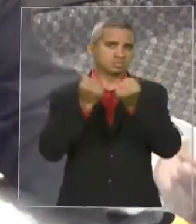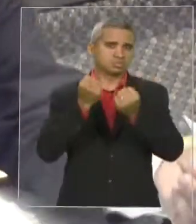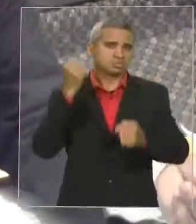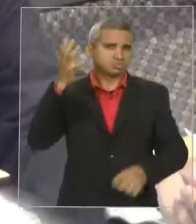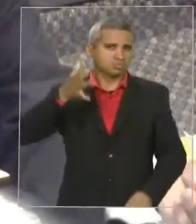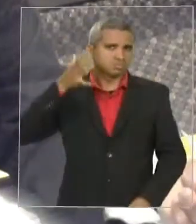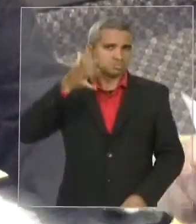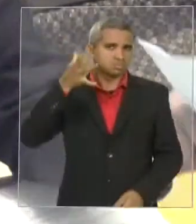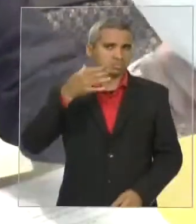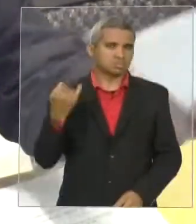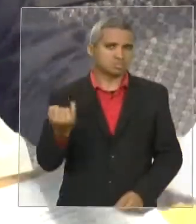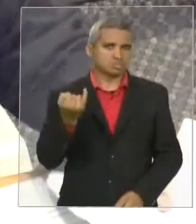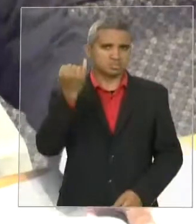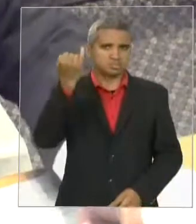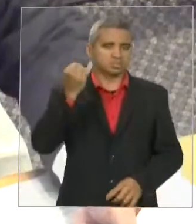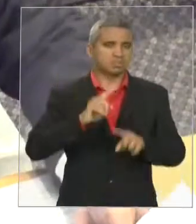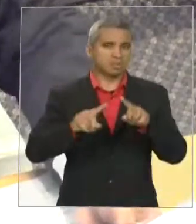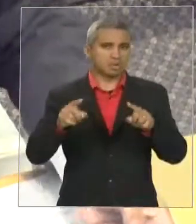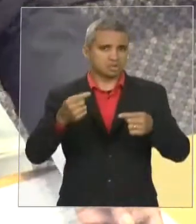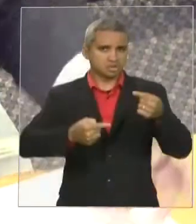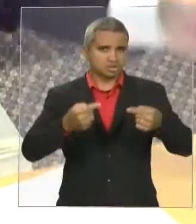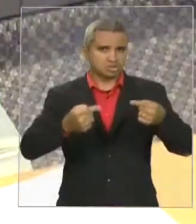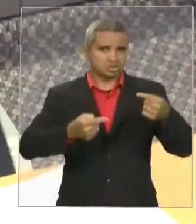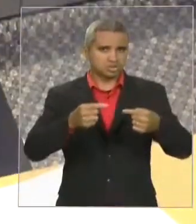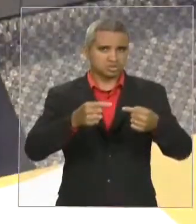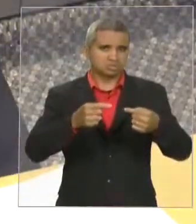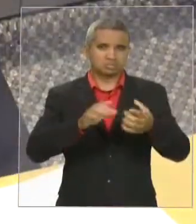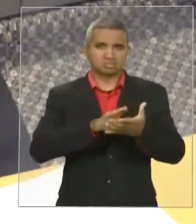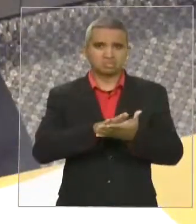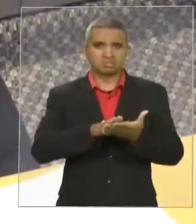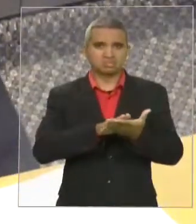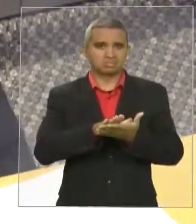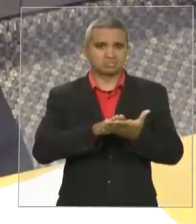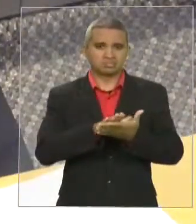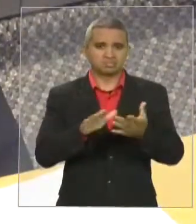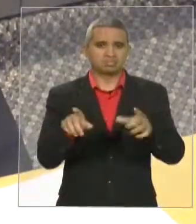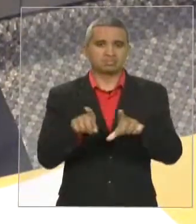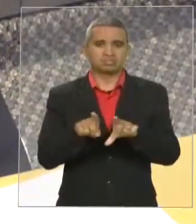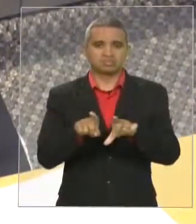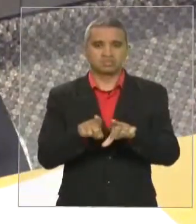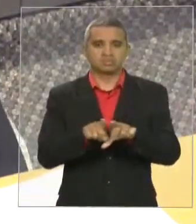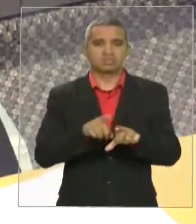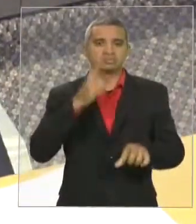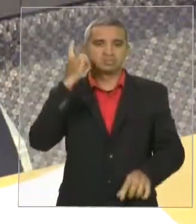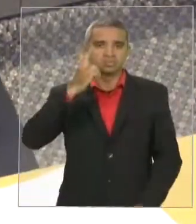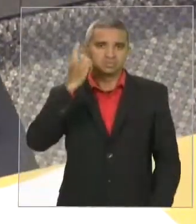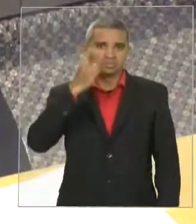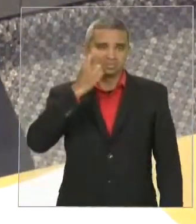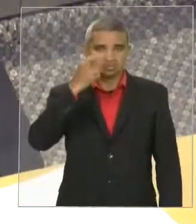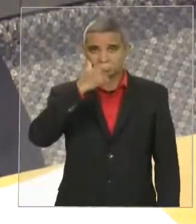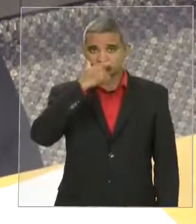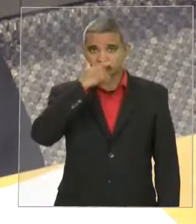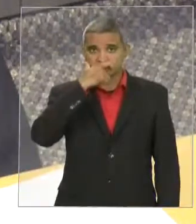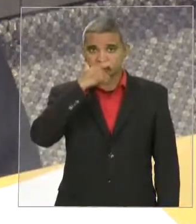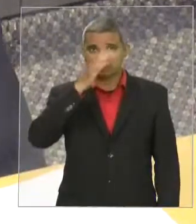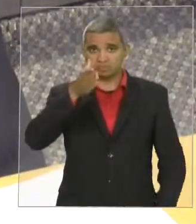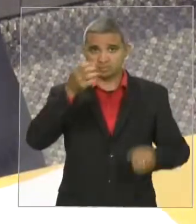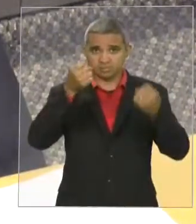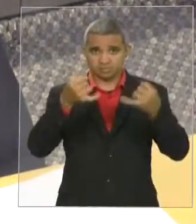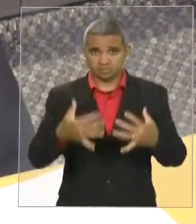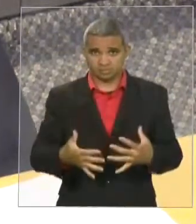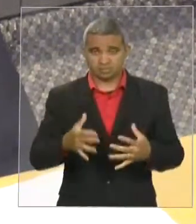é travado aqui, nada disso é tratado aqui. De forma oportuna, falado pelo deputado César Pires, muitas das vezes passo pela